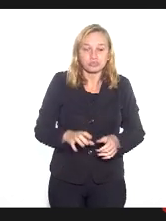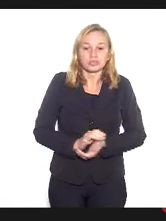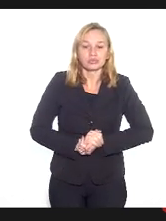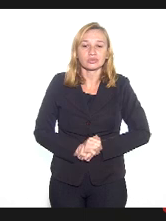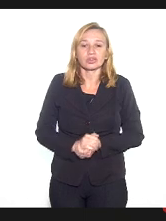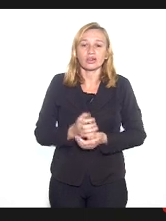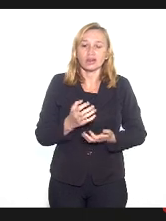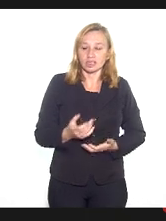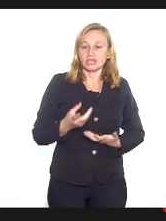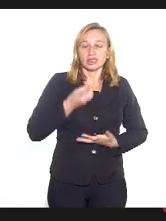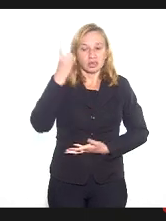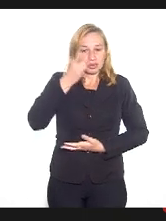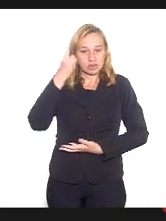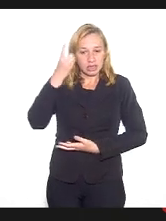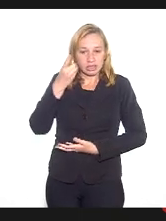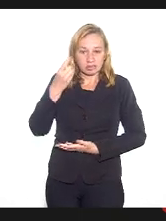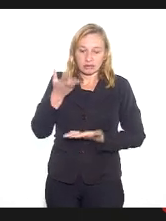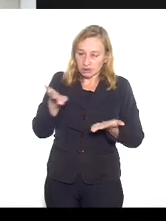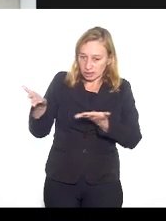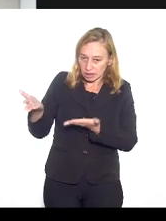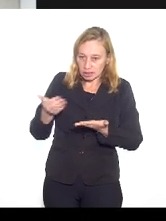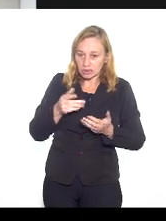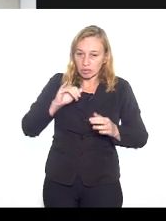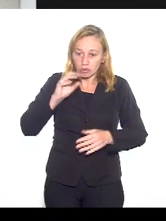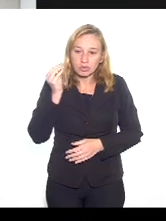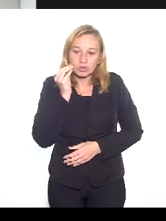princípio é isso, deputado, agradeço a oportunidade.